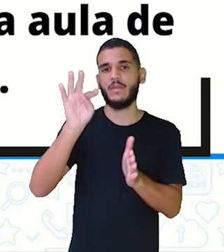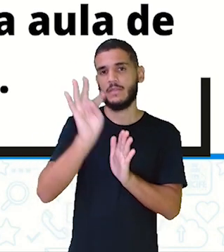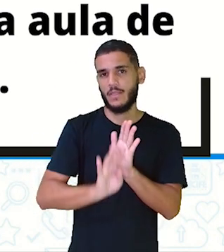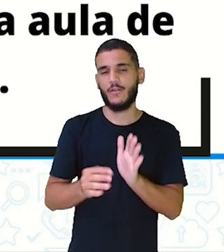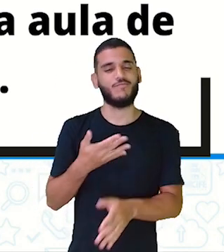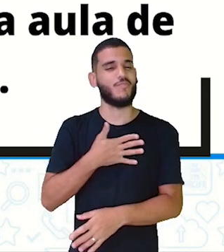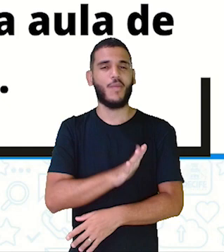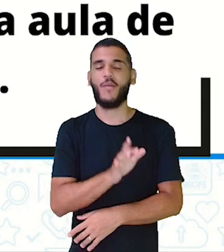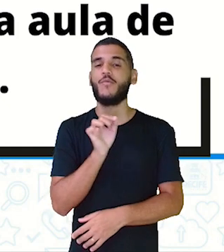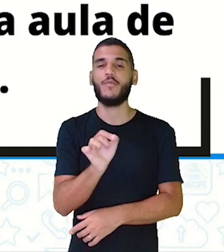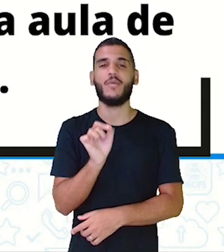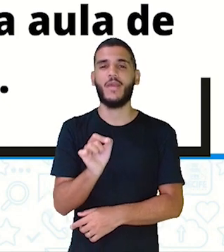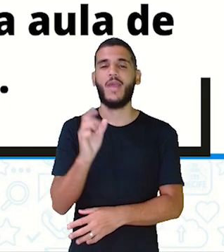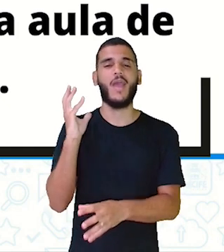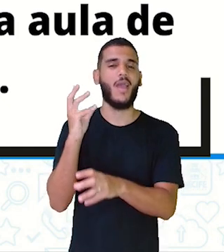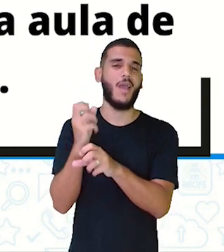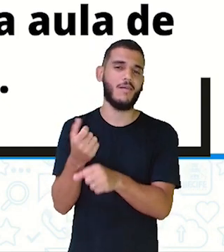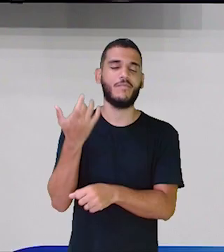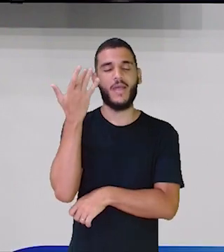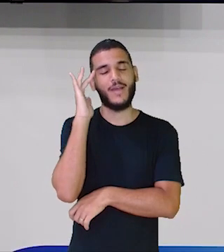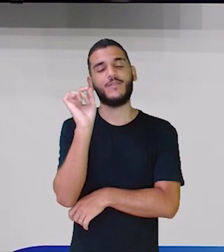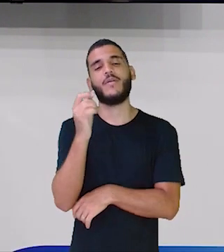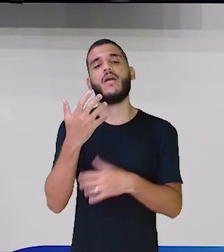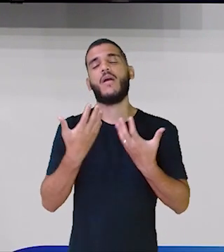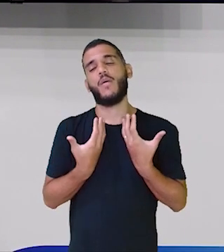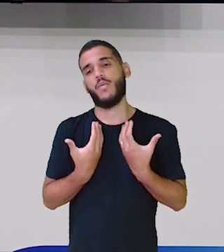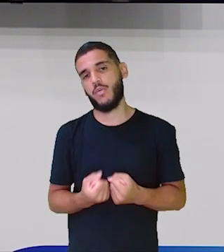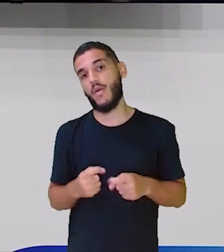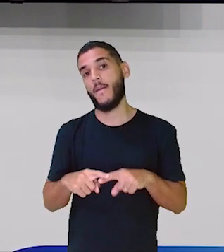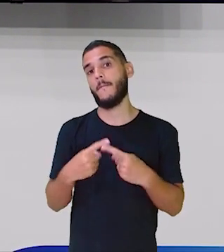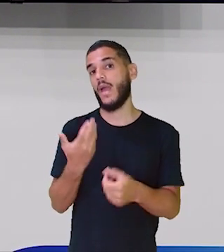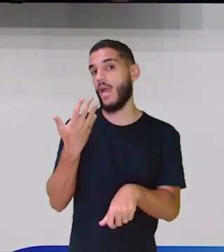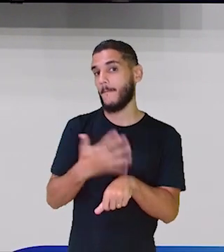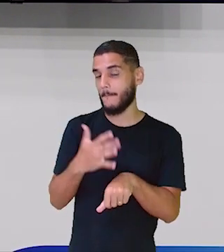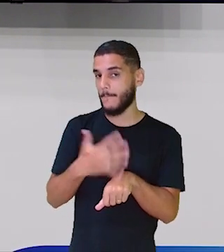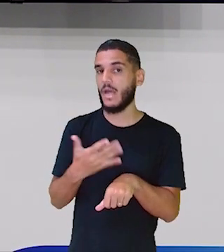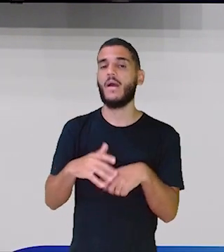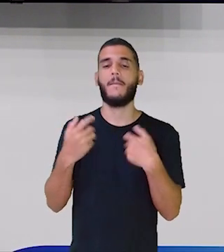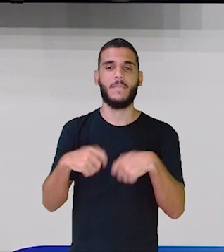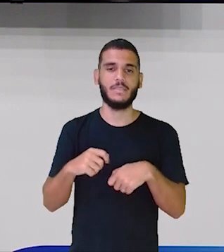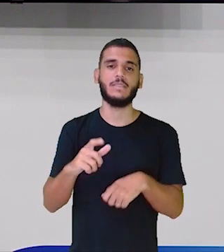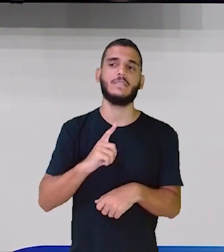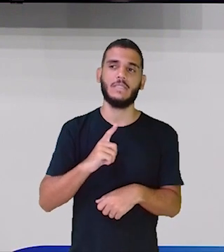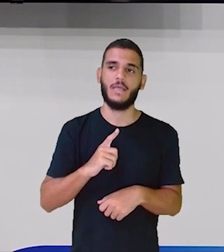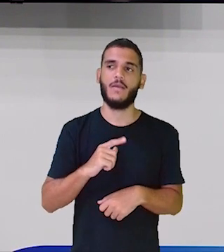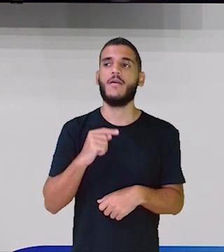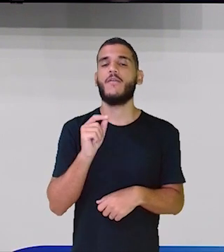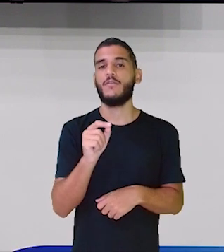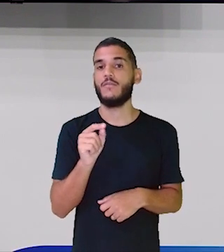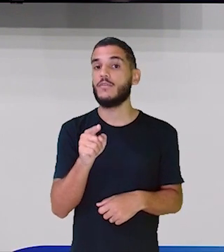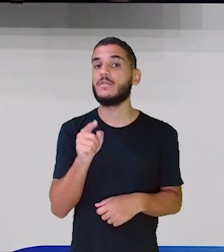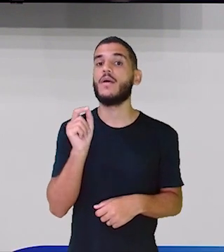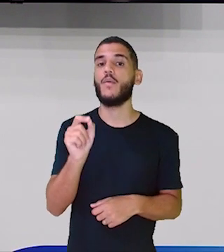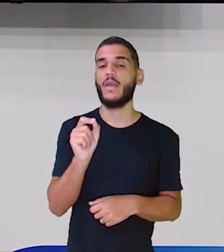gostam de fazer a revisão. Acha trabalhoso, acha cansativo, mas isso é uma prática que você vai levar para